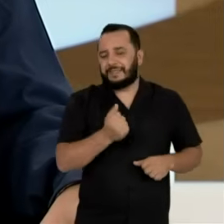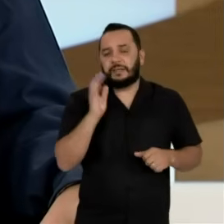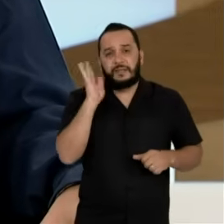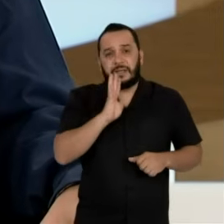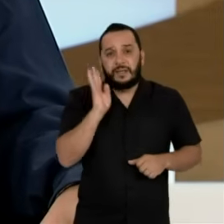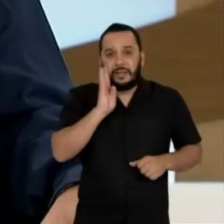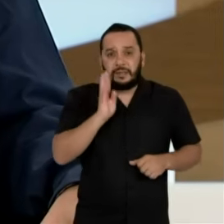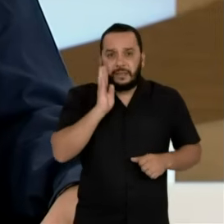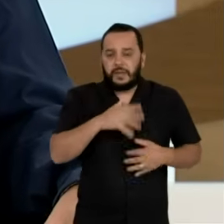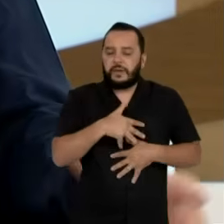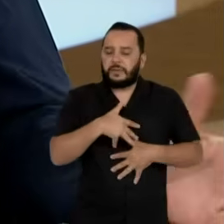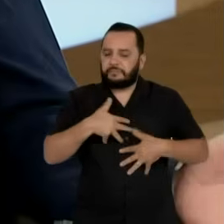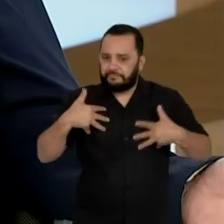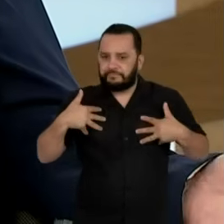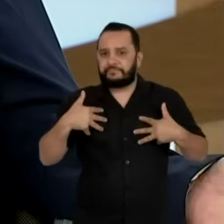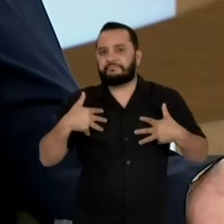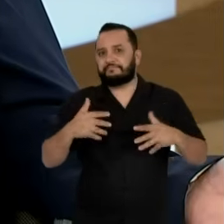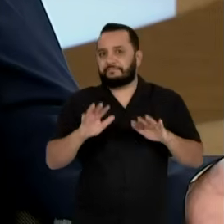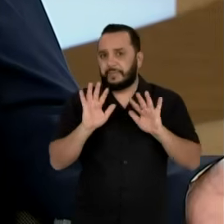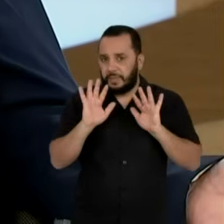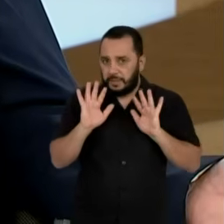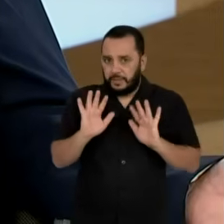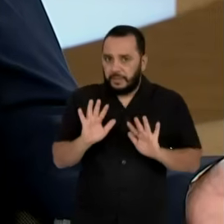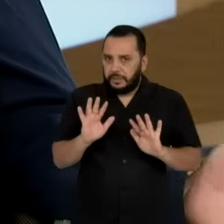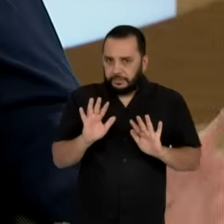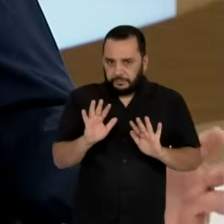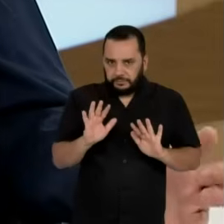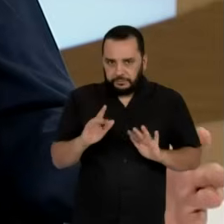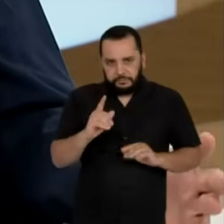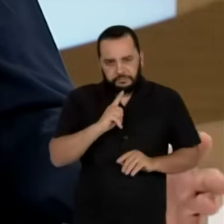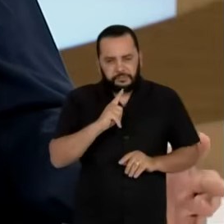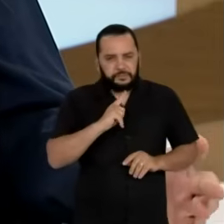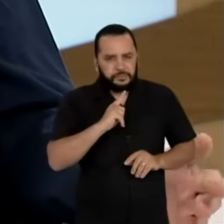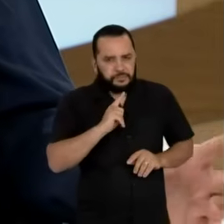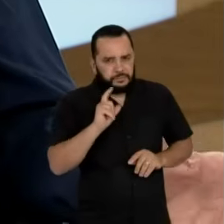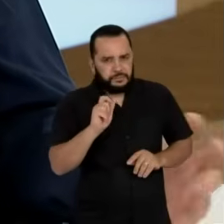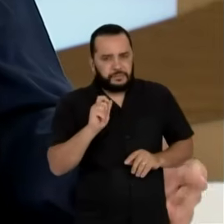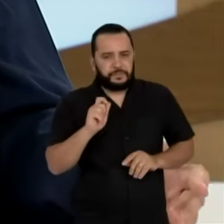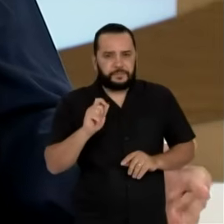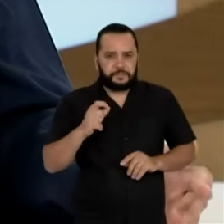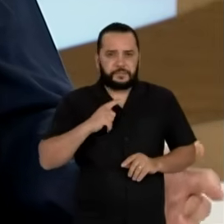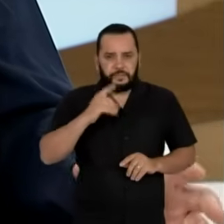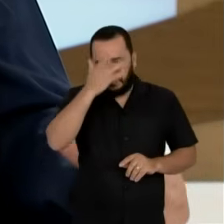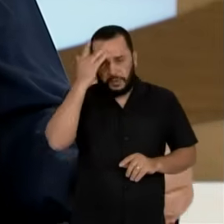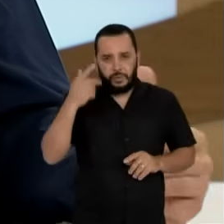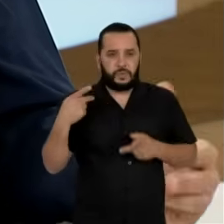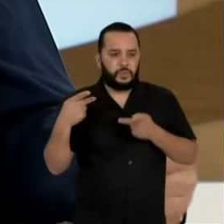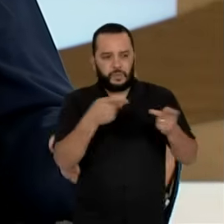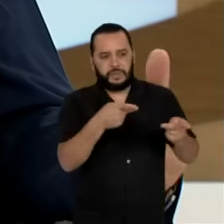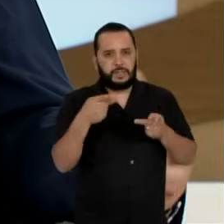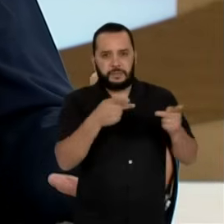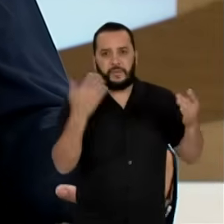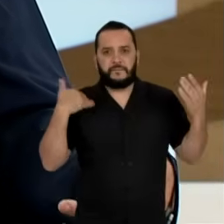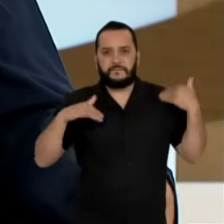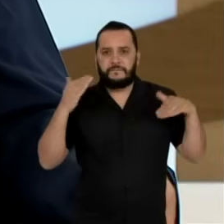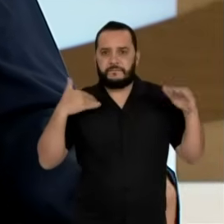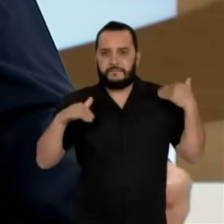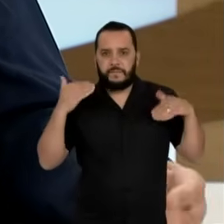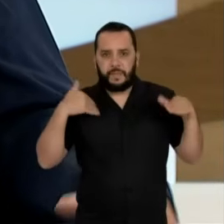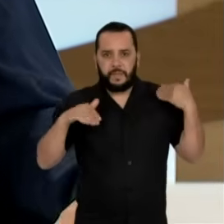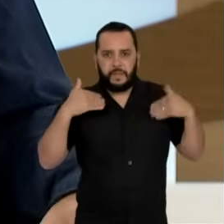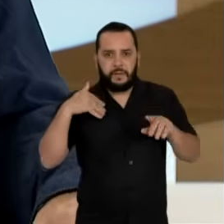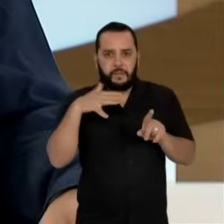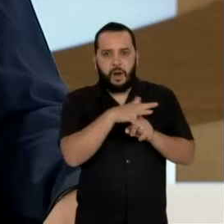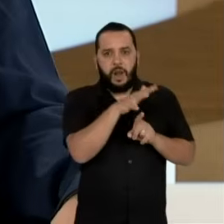muito agradável, só que houve um enorme assédio, né, de turismo, né? Hoje o turismo está realmente sendo a